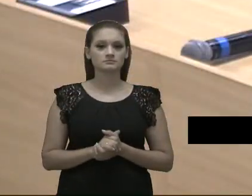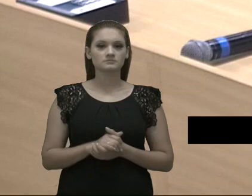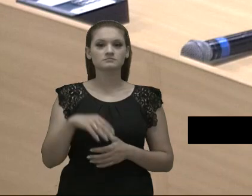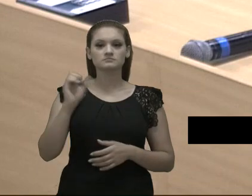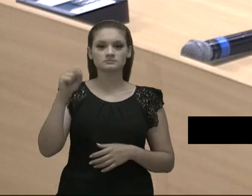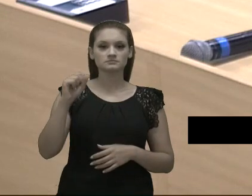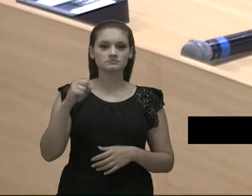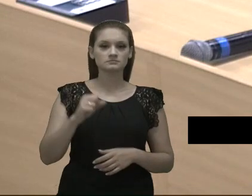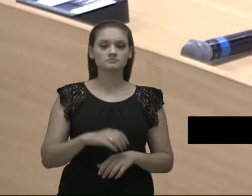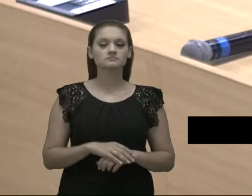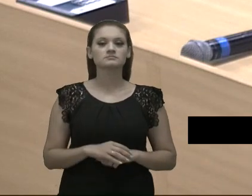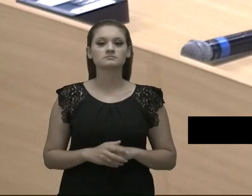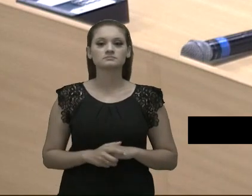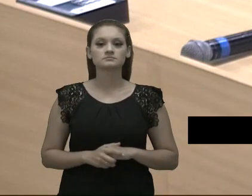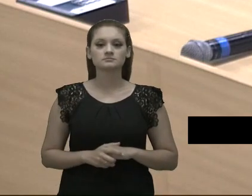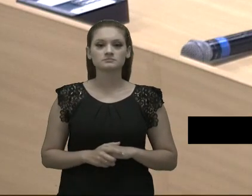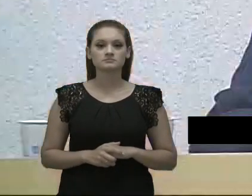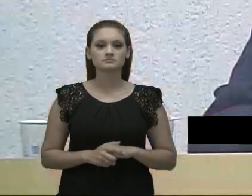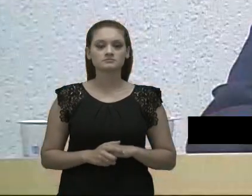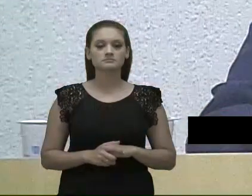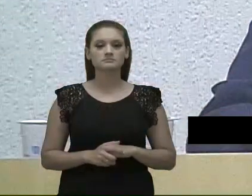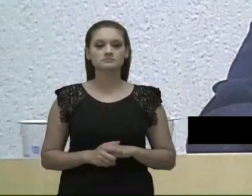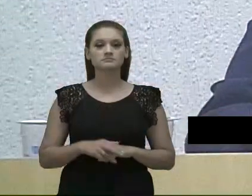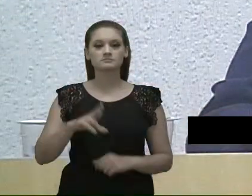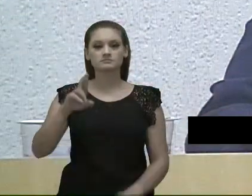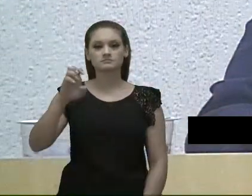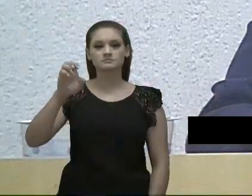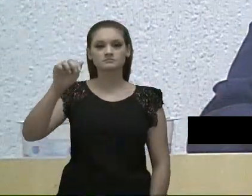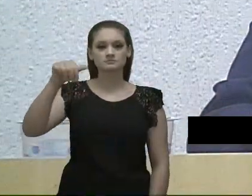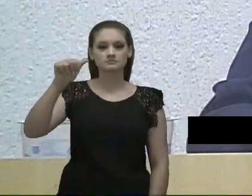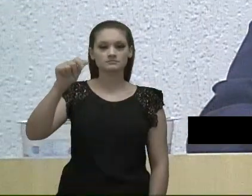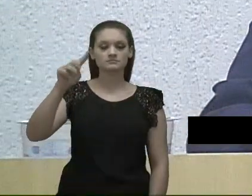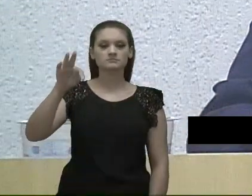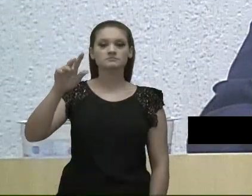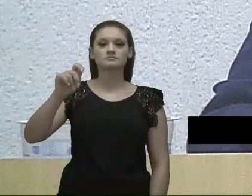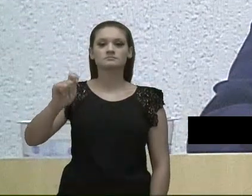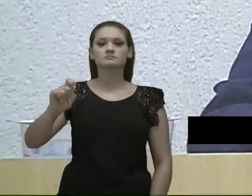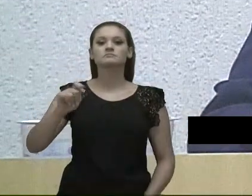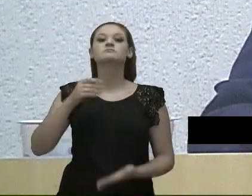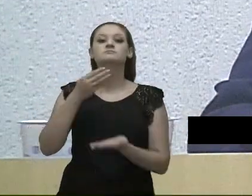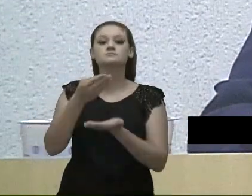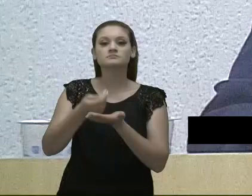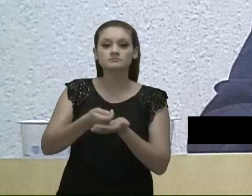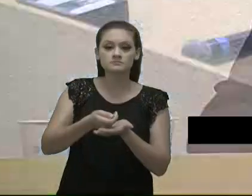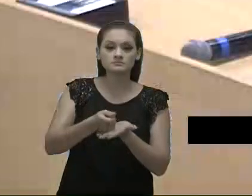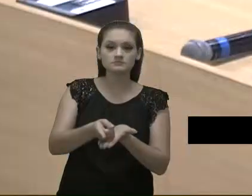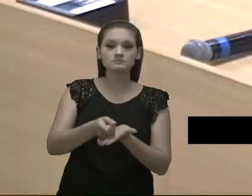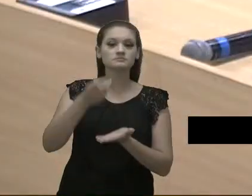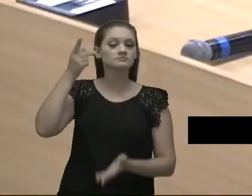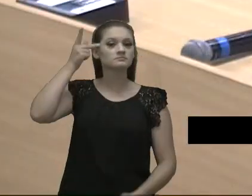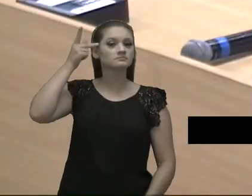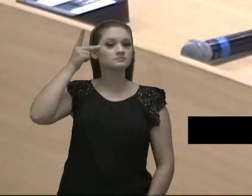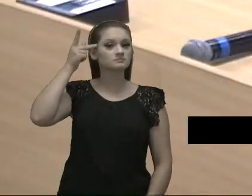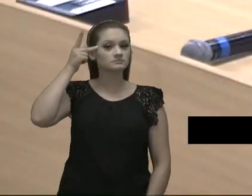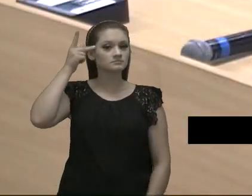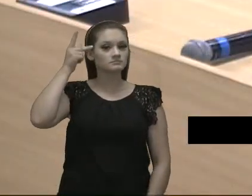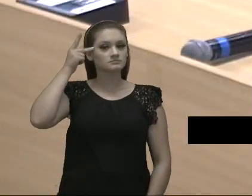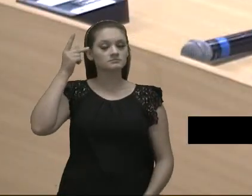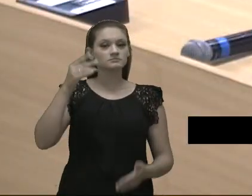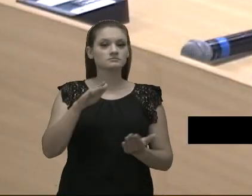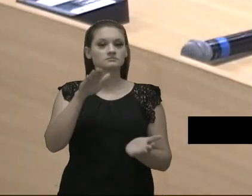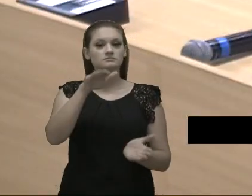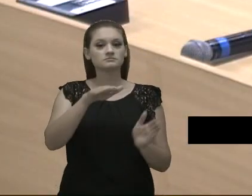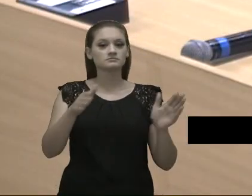Sim. Sim. E a Renata deu destino, então, mandou para São Paulo esse material. E a gente entregava, ela colocava